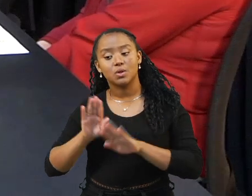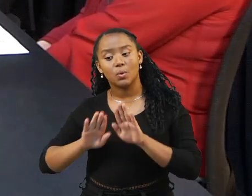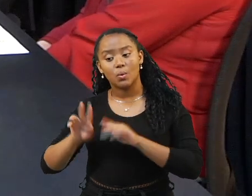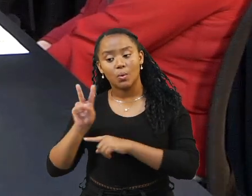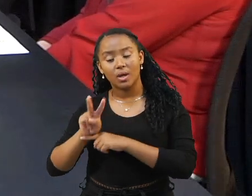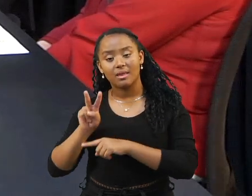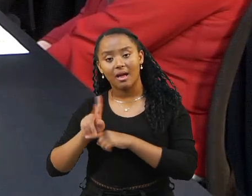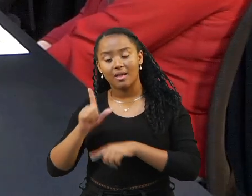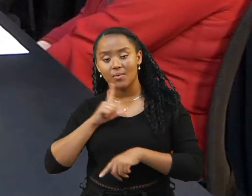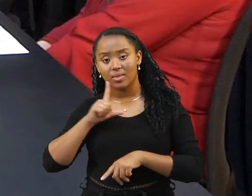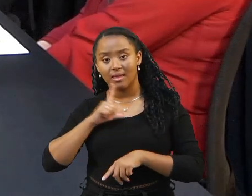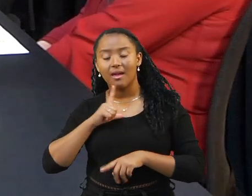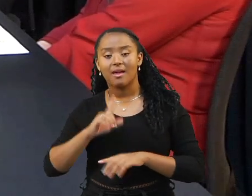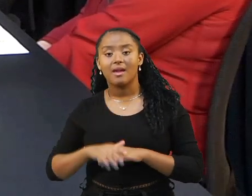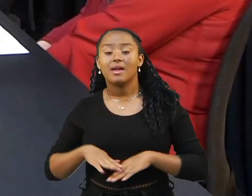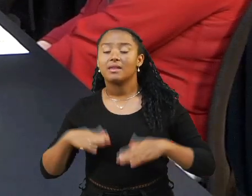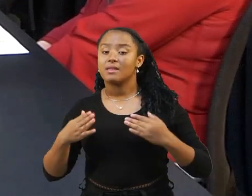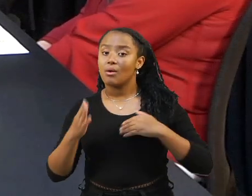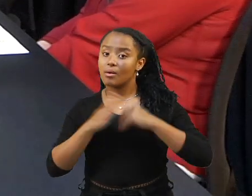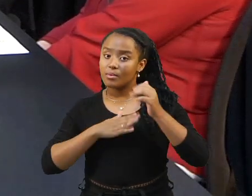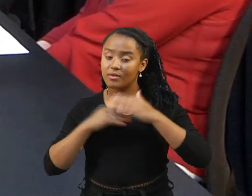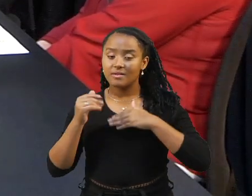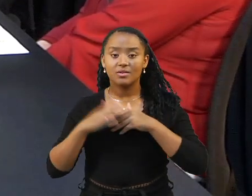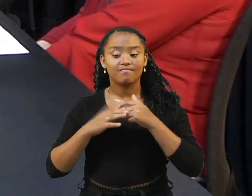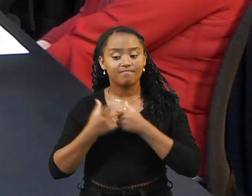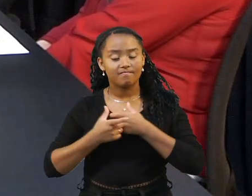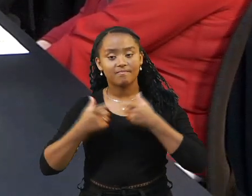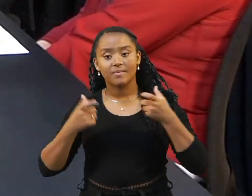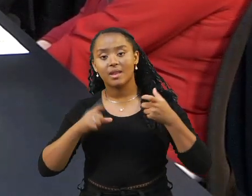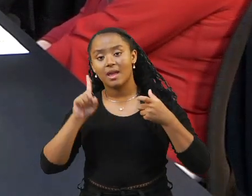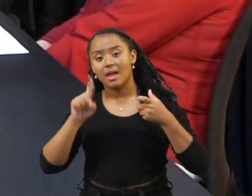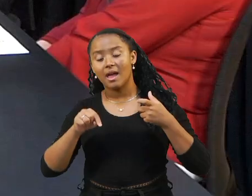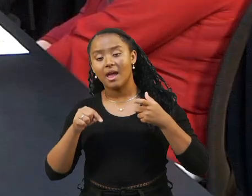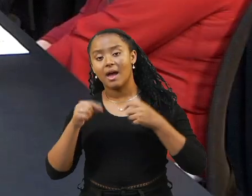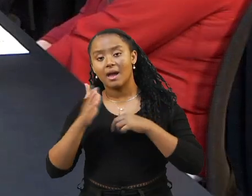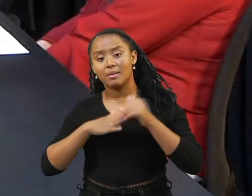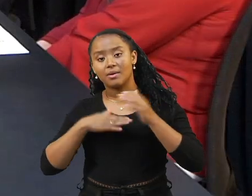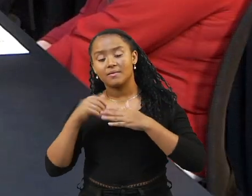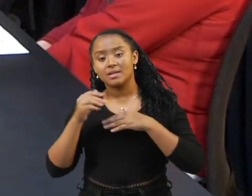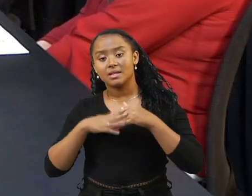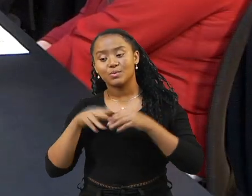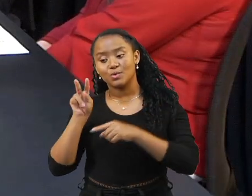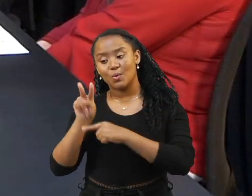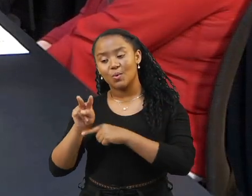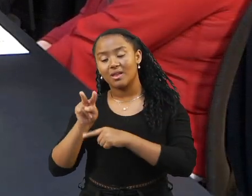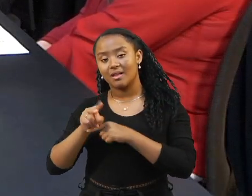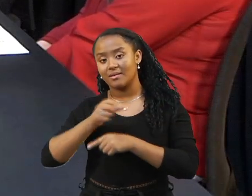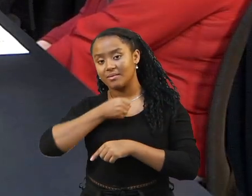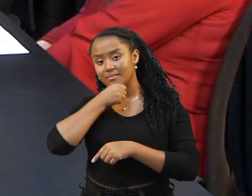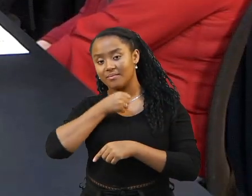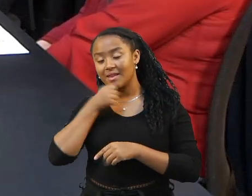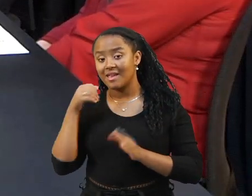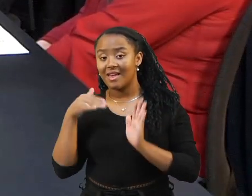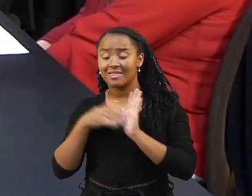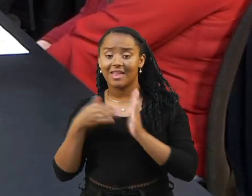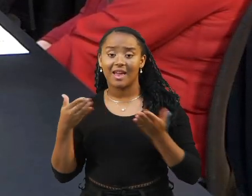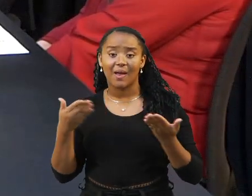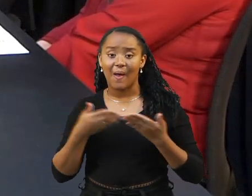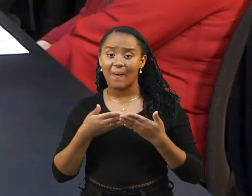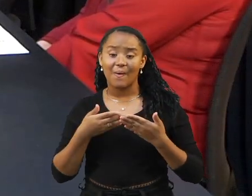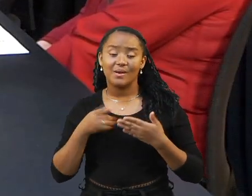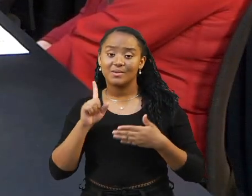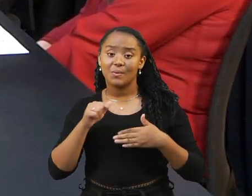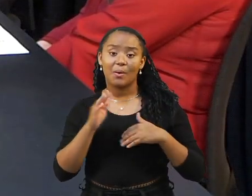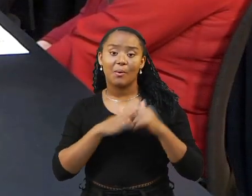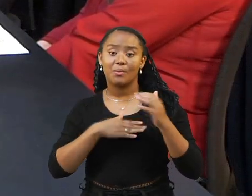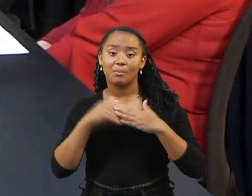de cuidados. Então, a profissão que mais deve crescer é a profissão de cuidadores, que até hoje,